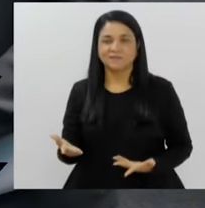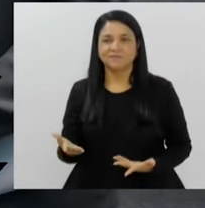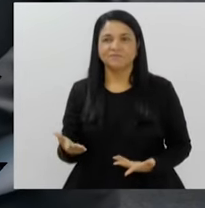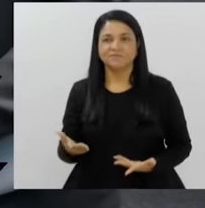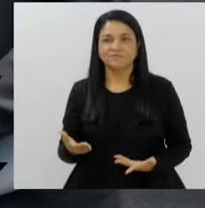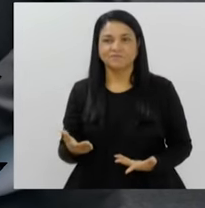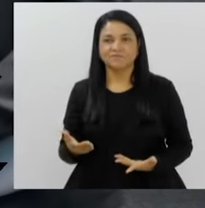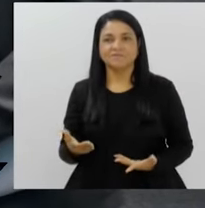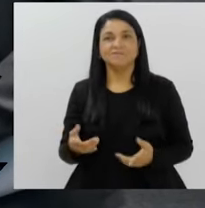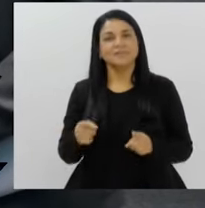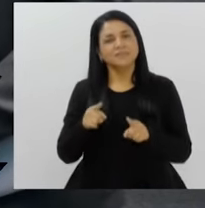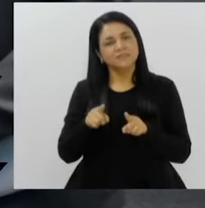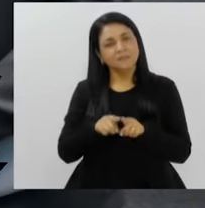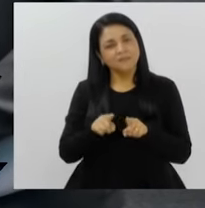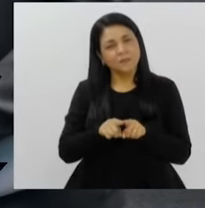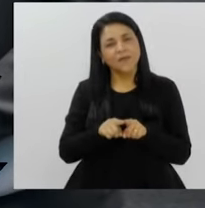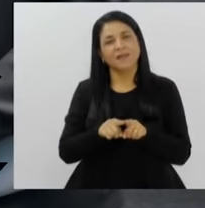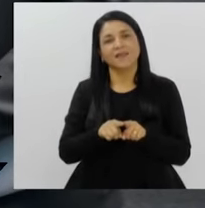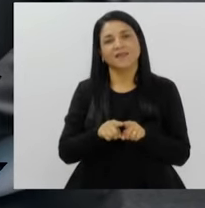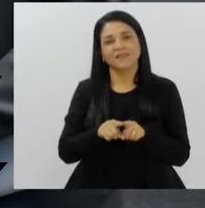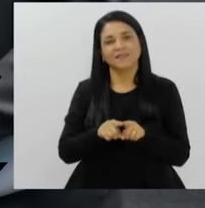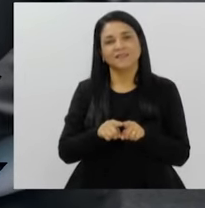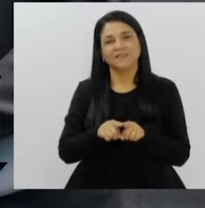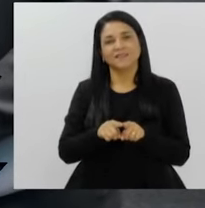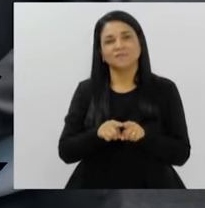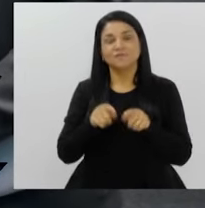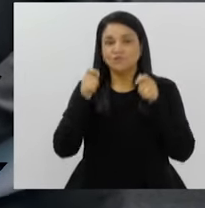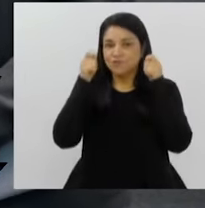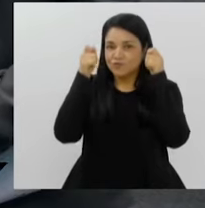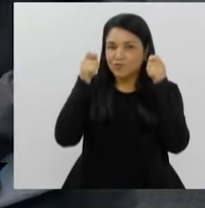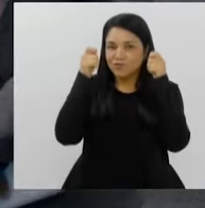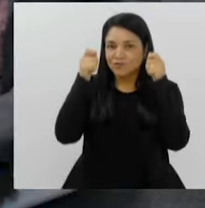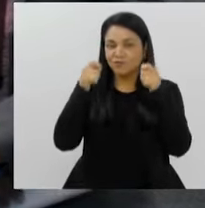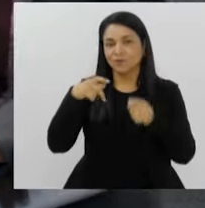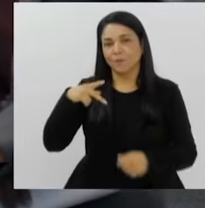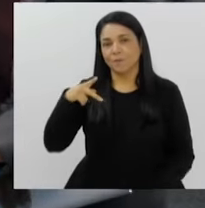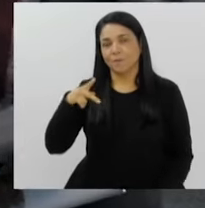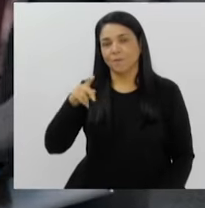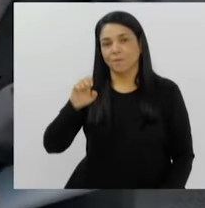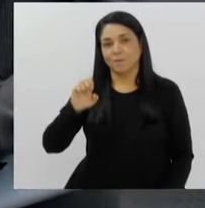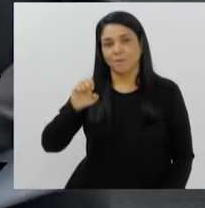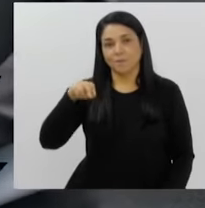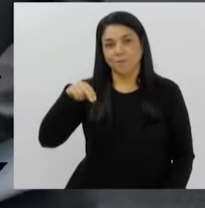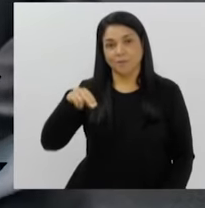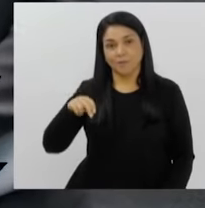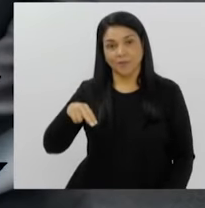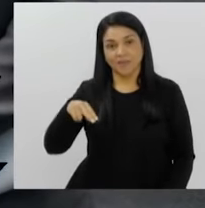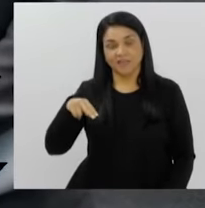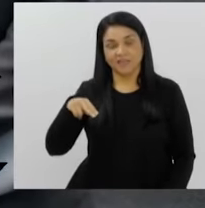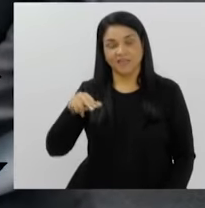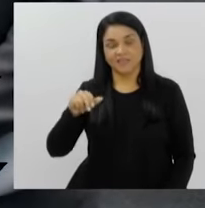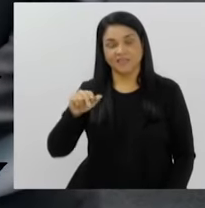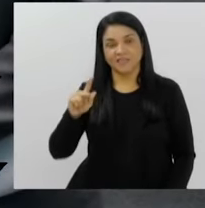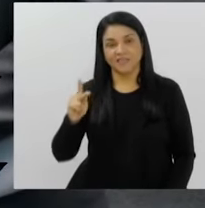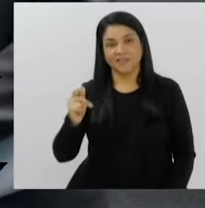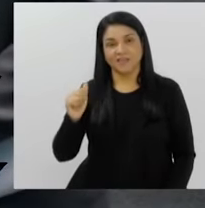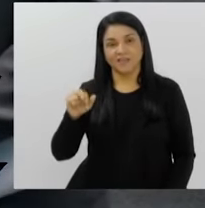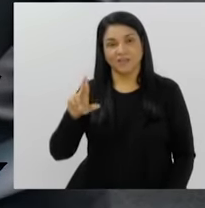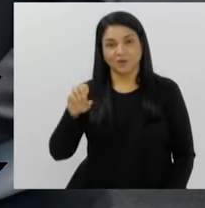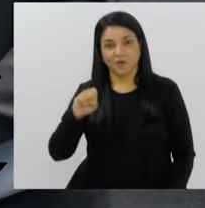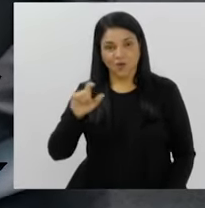ele podia mandar também lá para os torcedores do Peñarol para ir lá na barricada, para eles conhecerem o Rio de Janeiro. Não é no recreio,